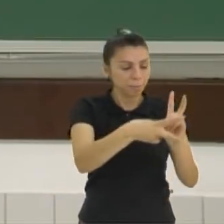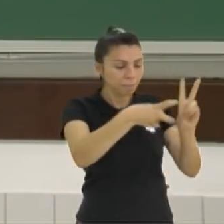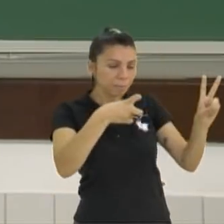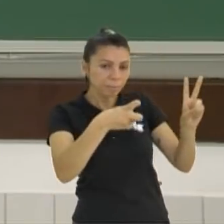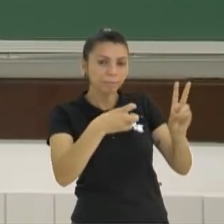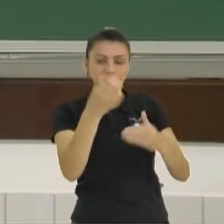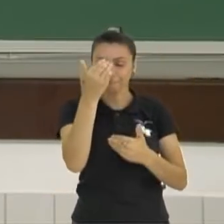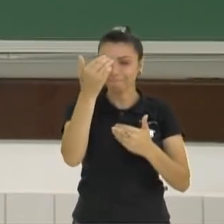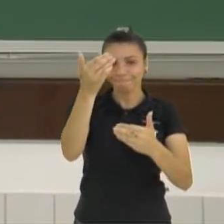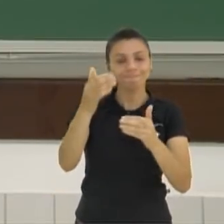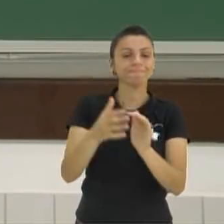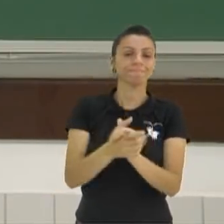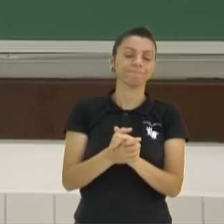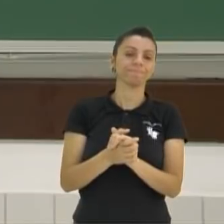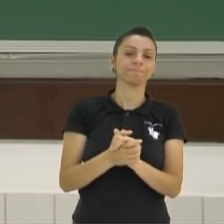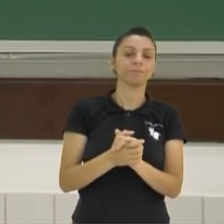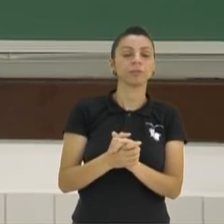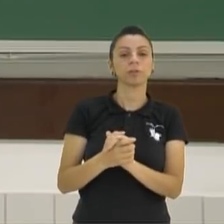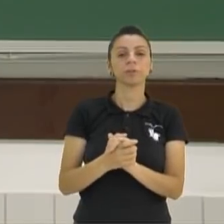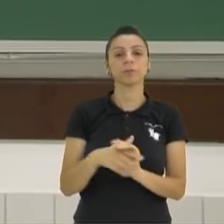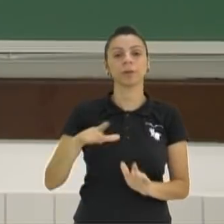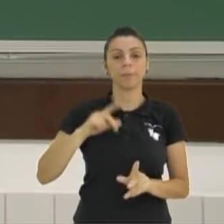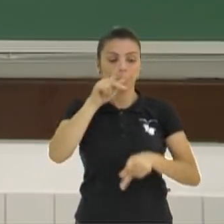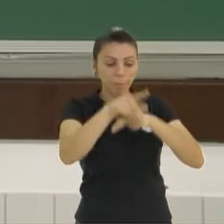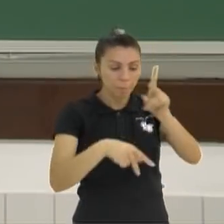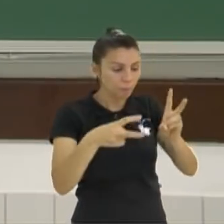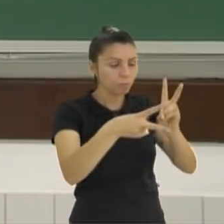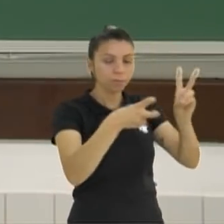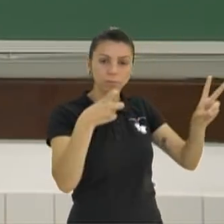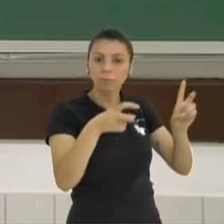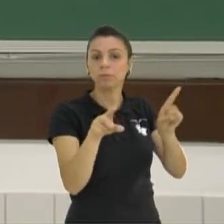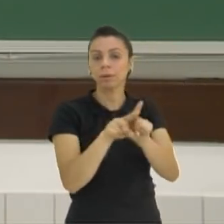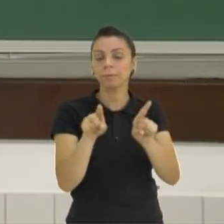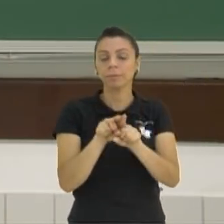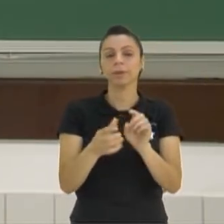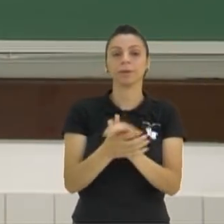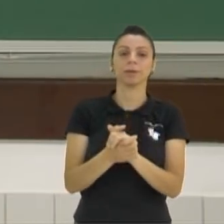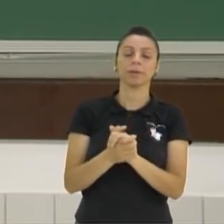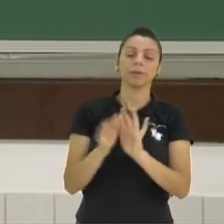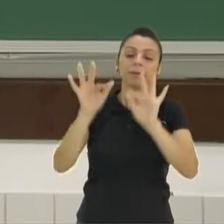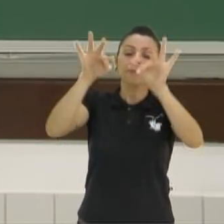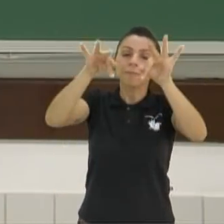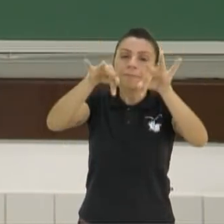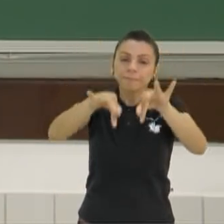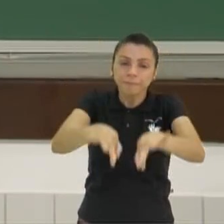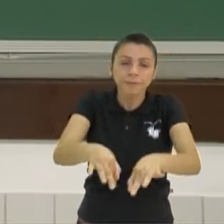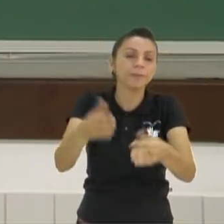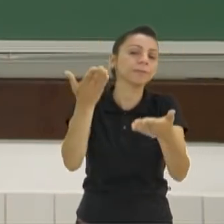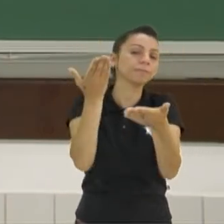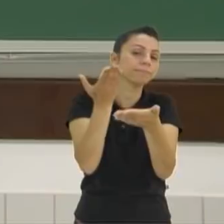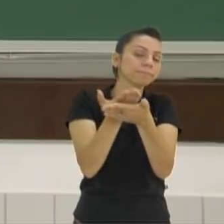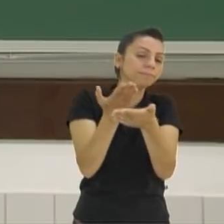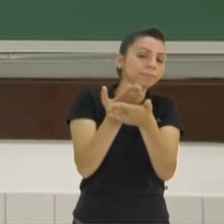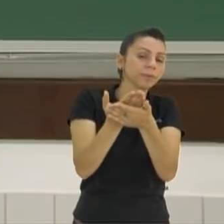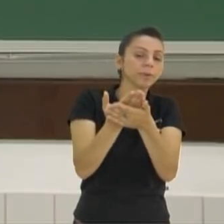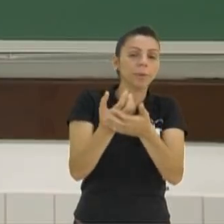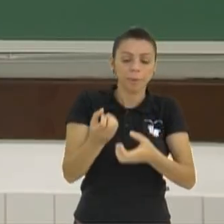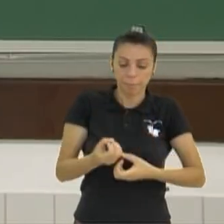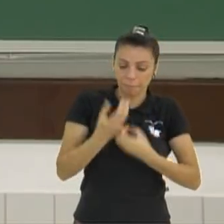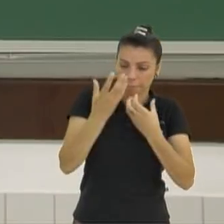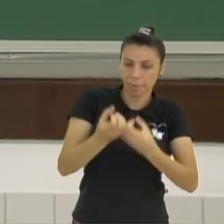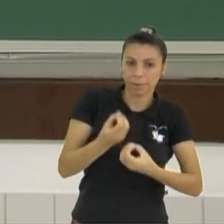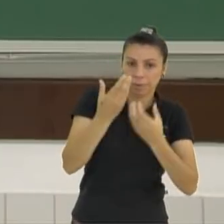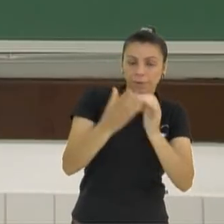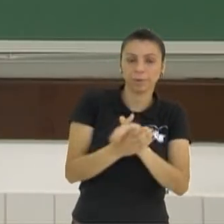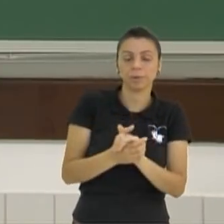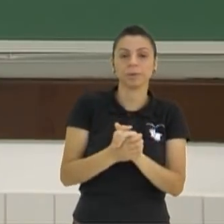e assim eu cumprimento todos os povos indígenas do Brasil. E eu encerro com o finalzinho de uma poesia, de um